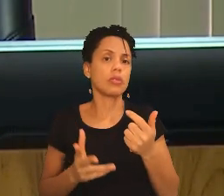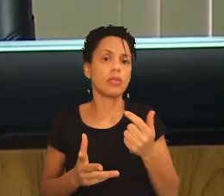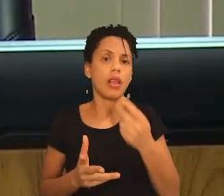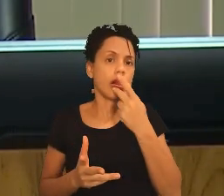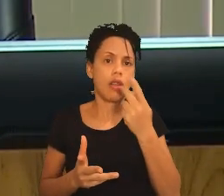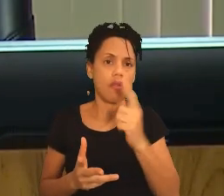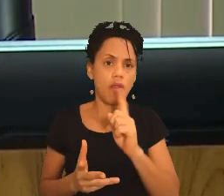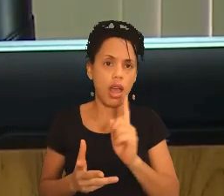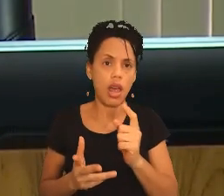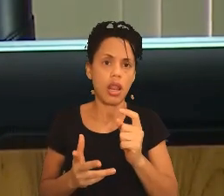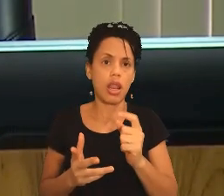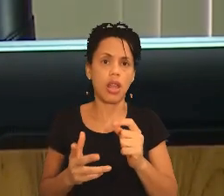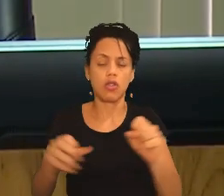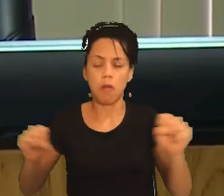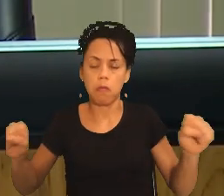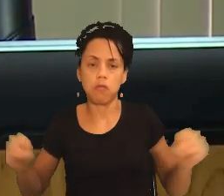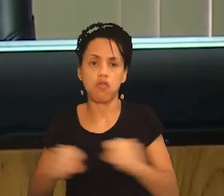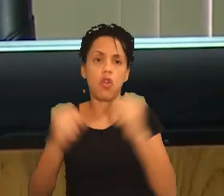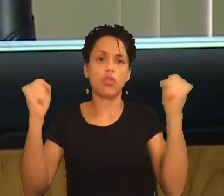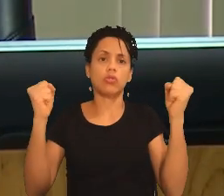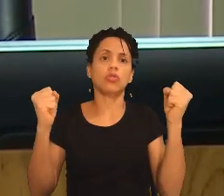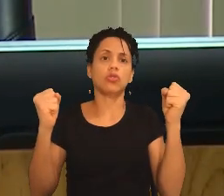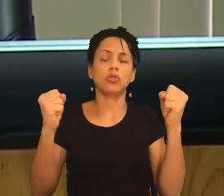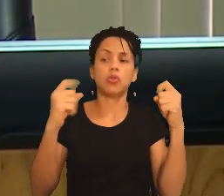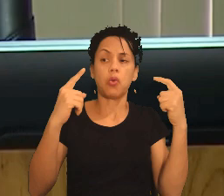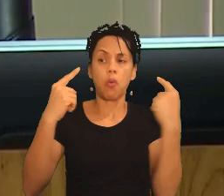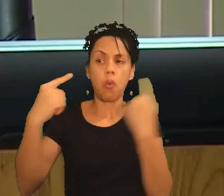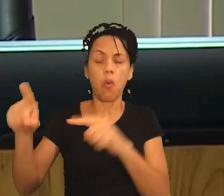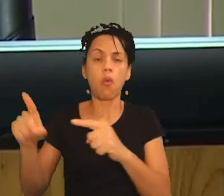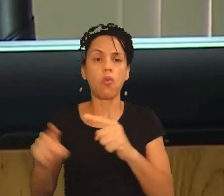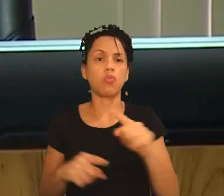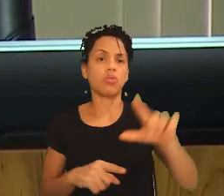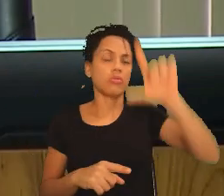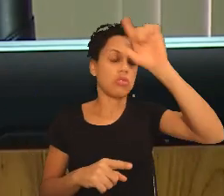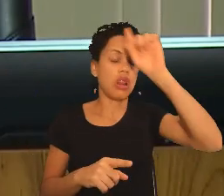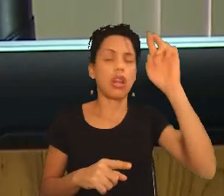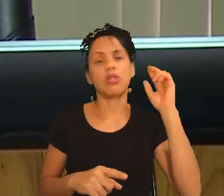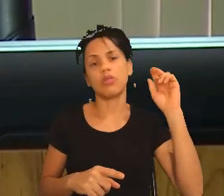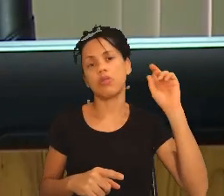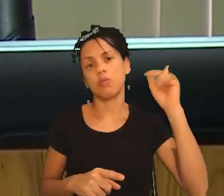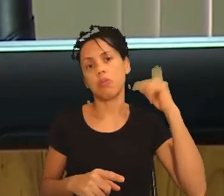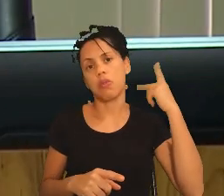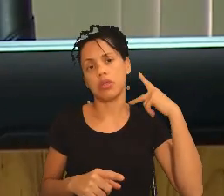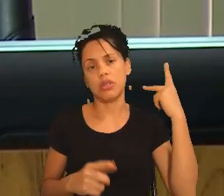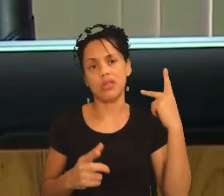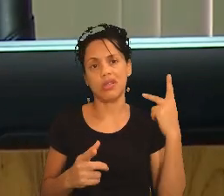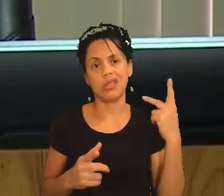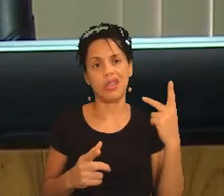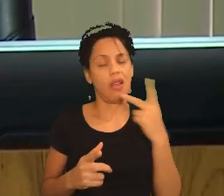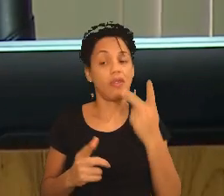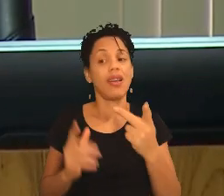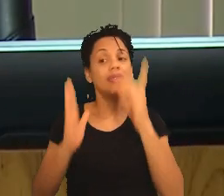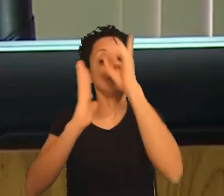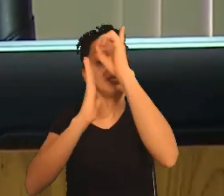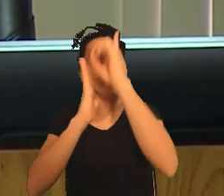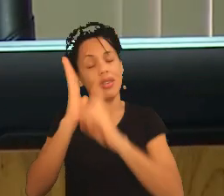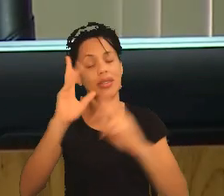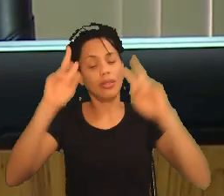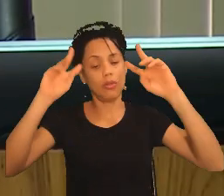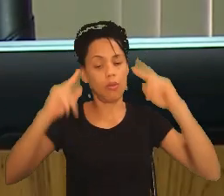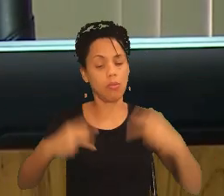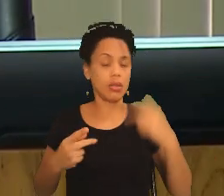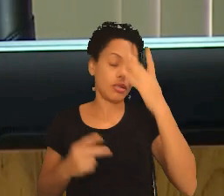ser anistiado com relação aos crimes da ditadura militar. Porque não